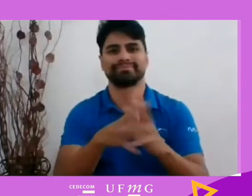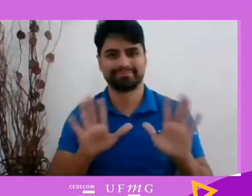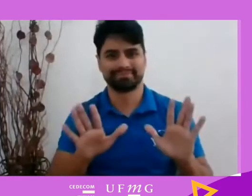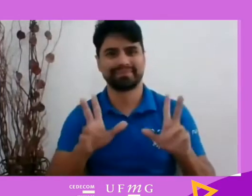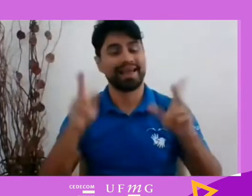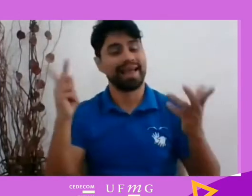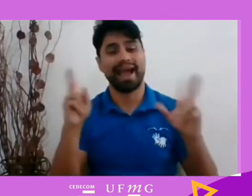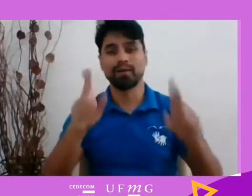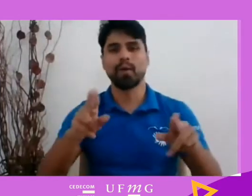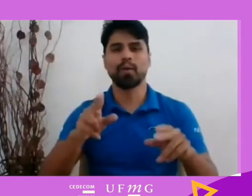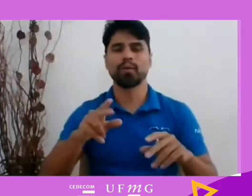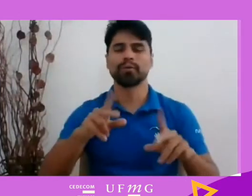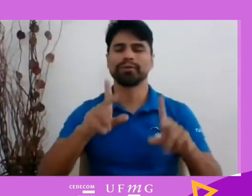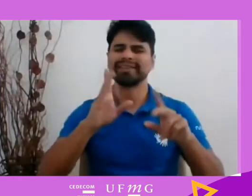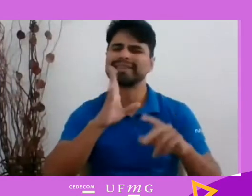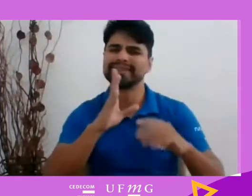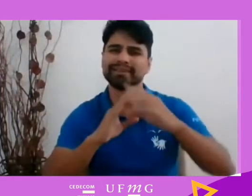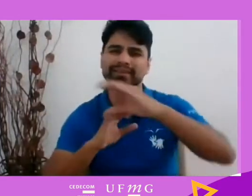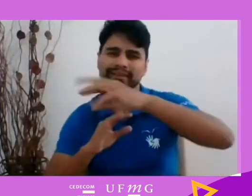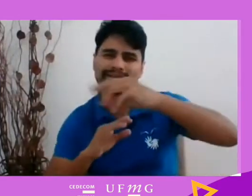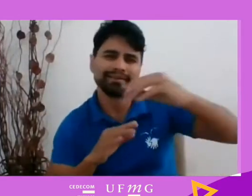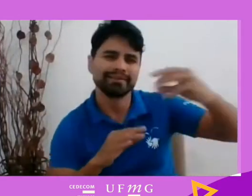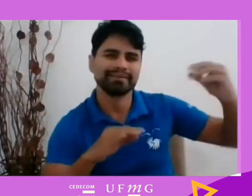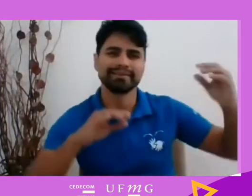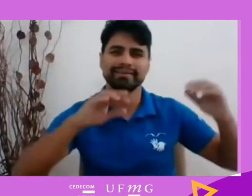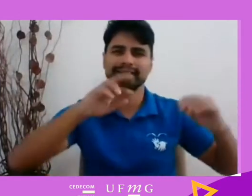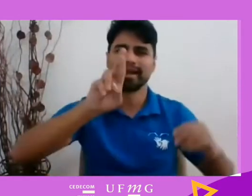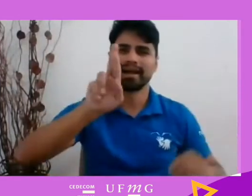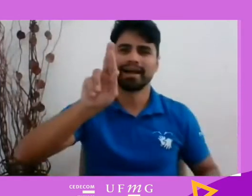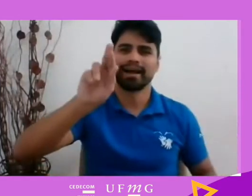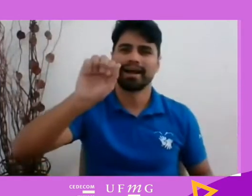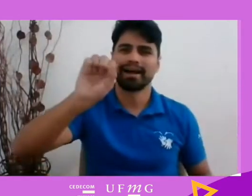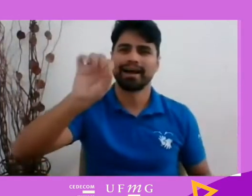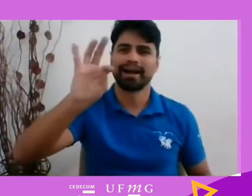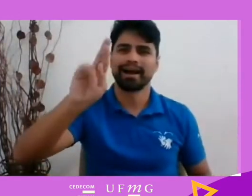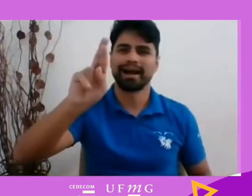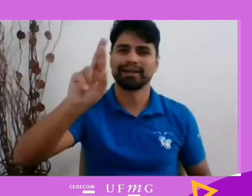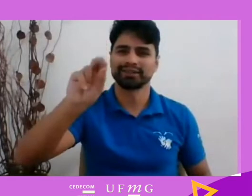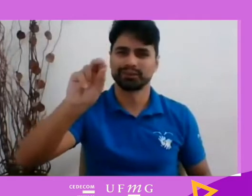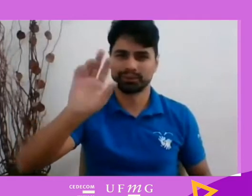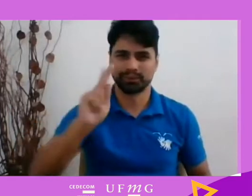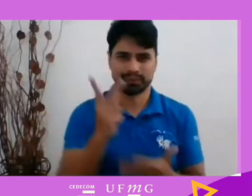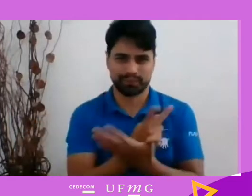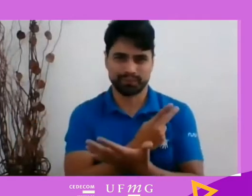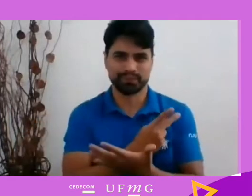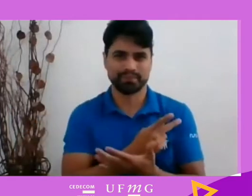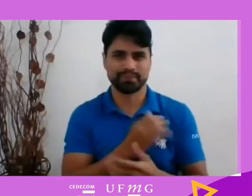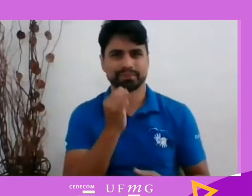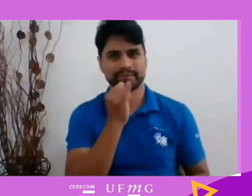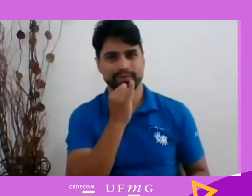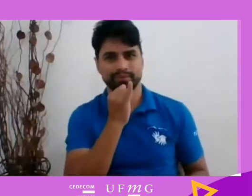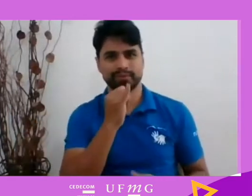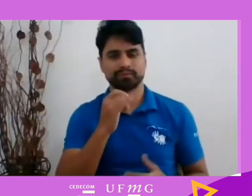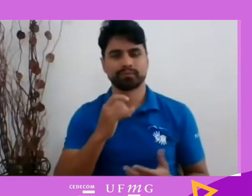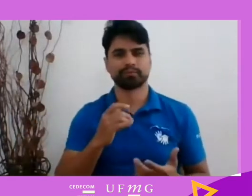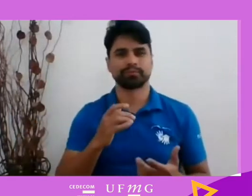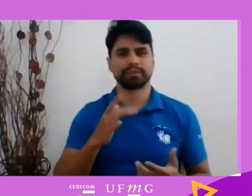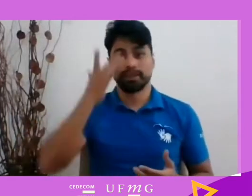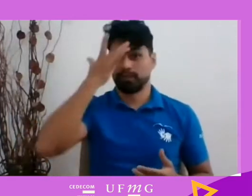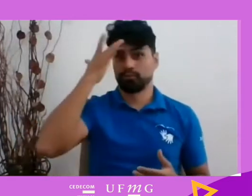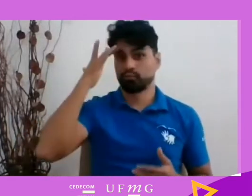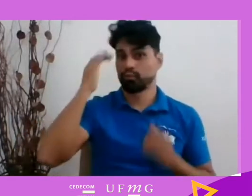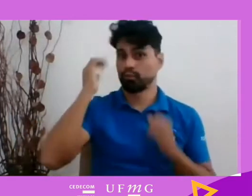né? Tem tutoriais na internet sobre isso. Uma pessoa pode pegar o meu vídeo aqui agora, mudar as